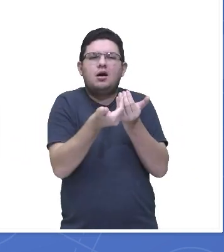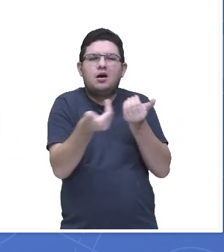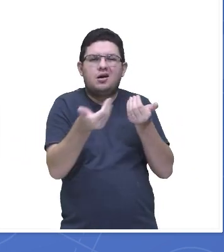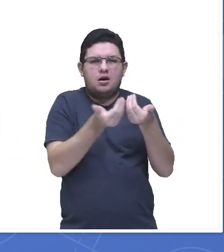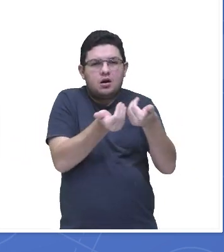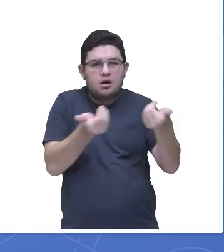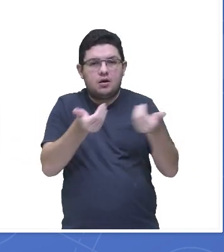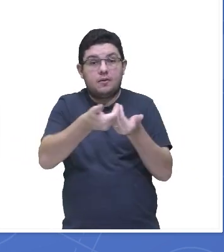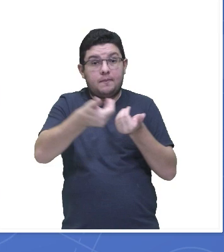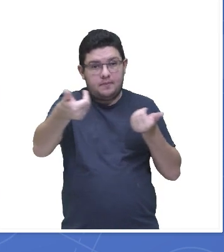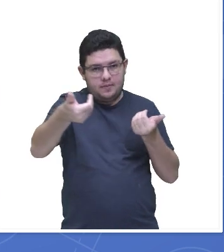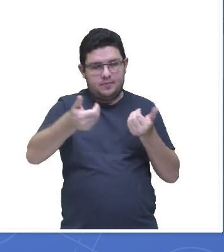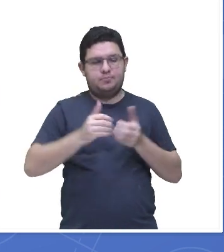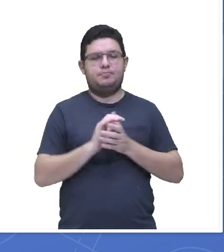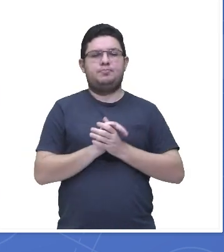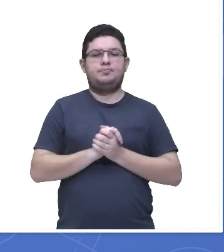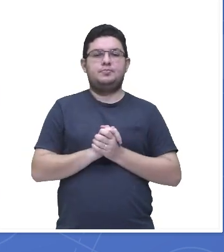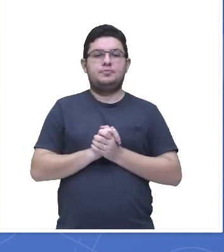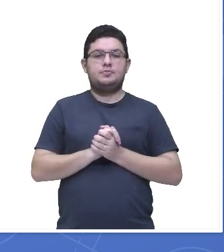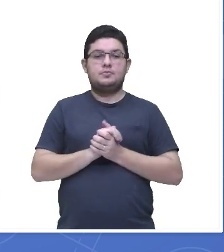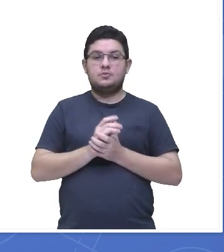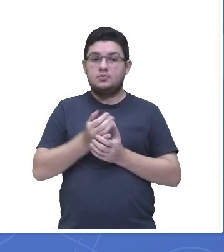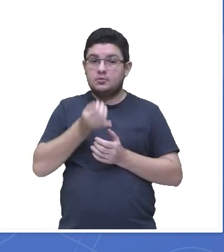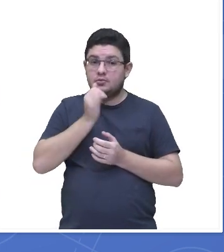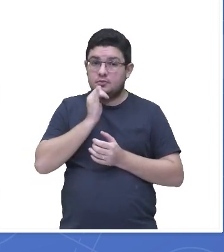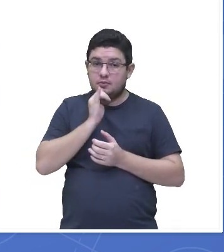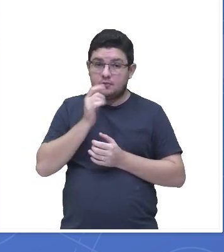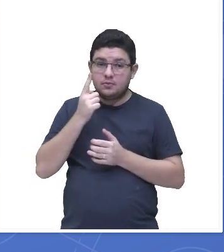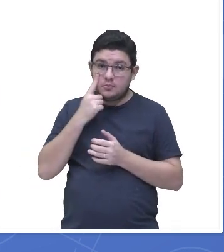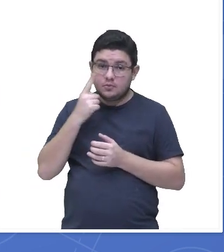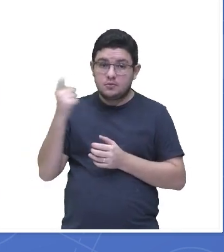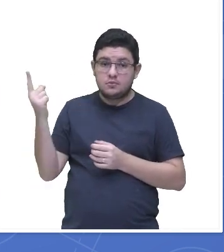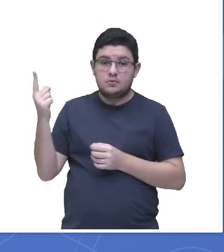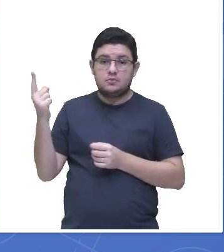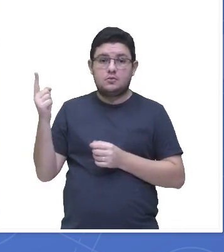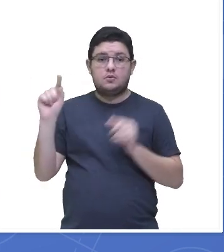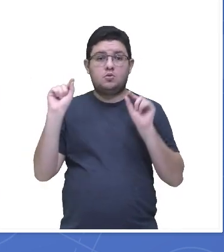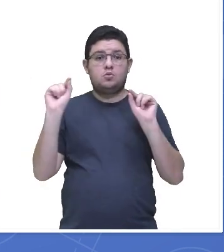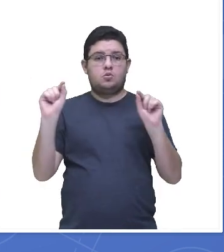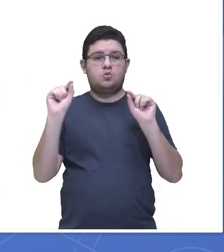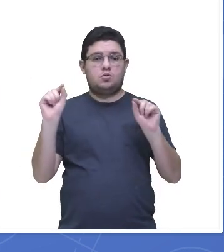Então, veja, no esquema que a gente vai ver agora, a gente vai ver que